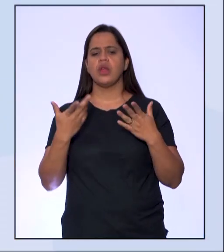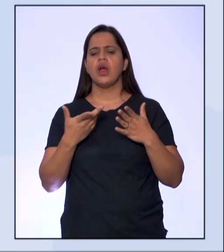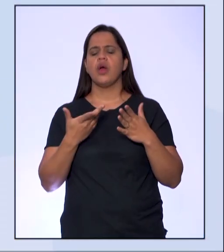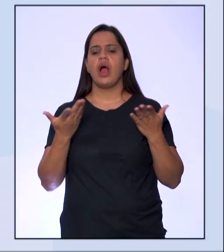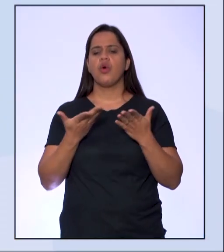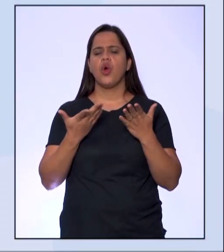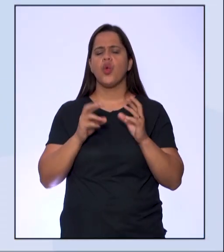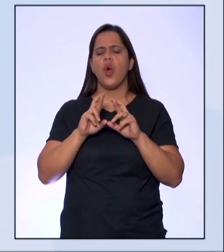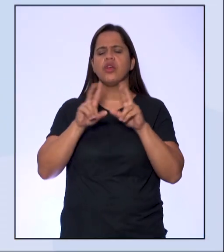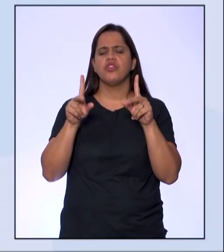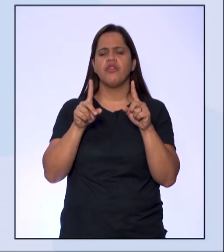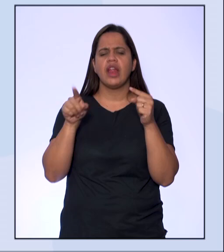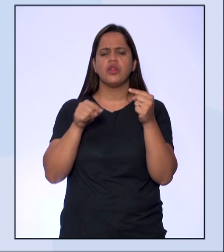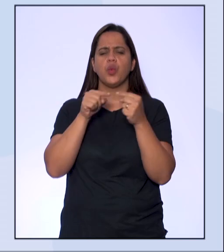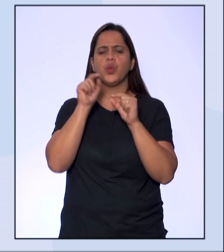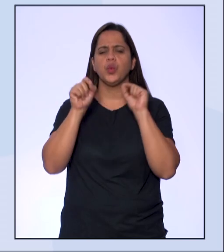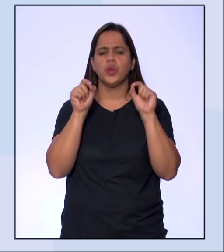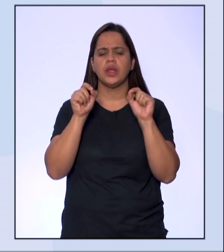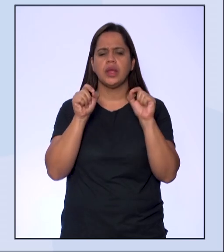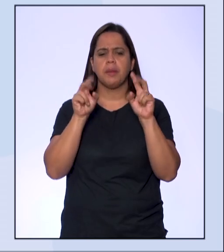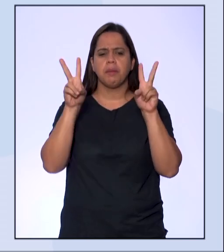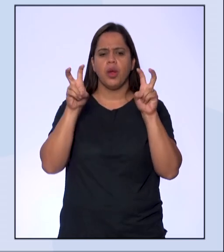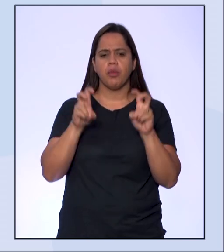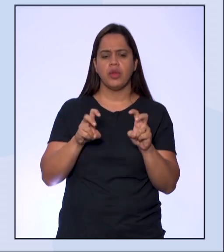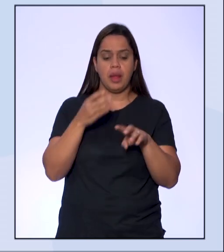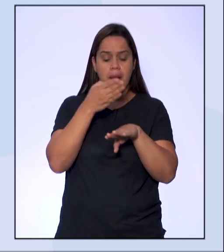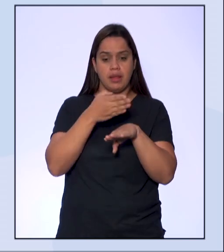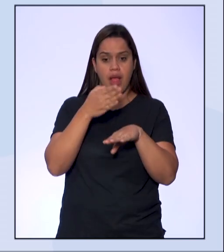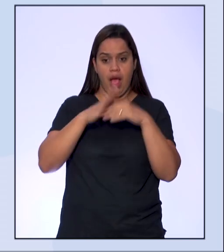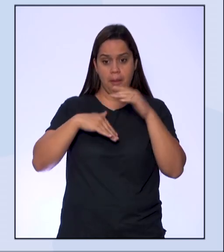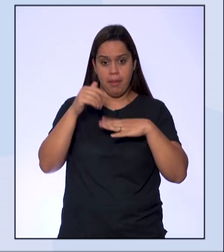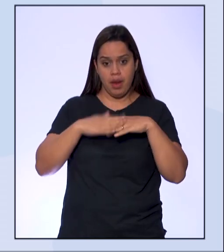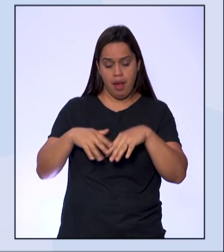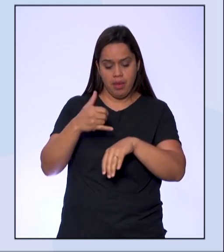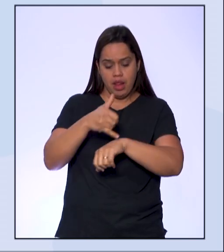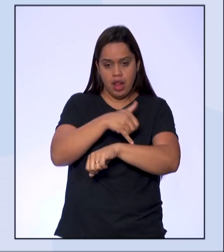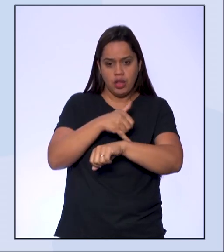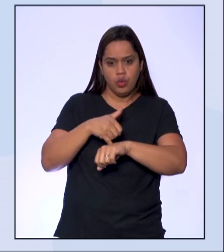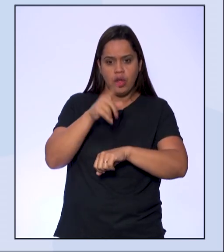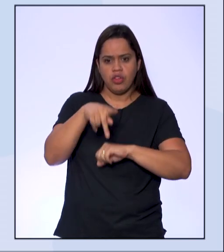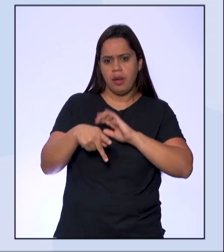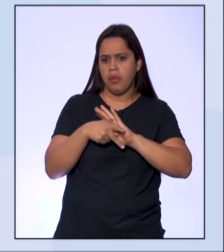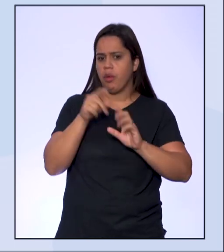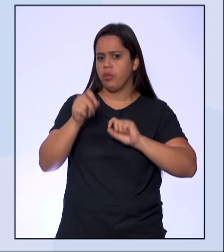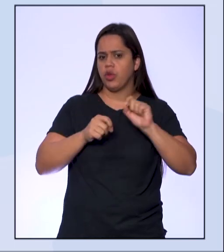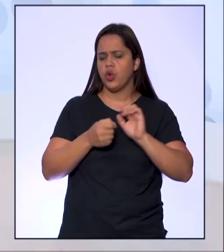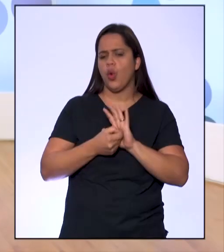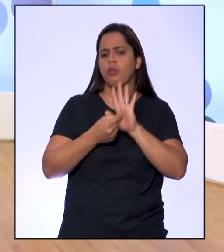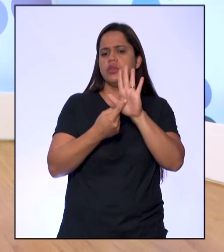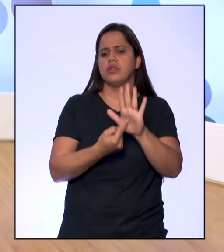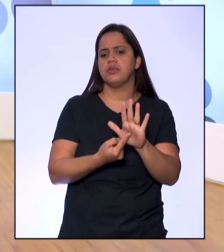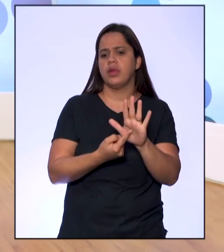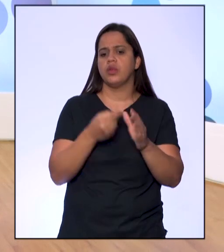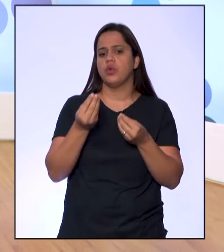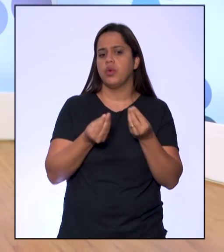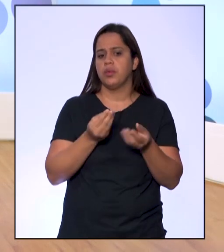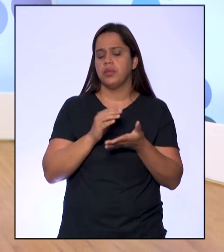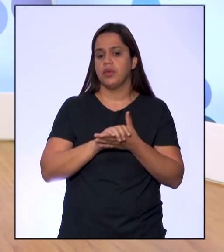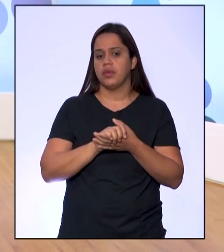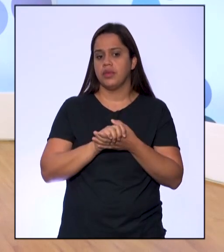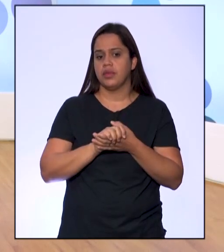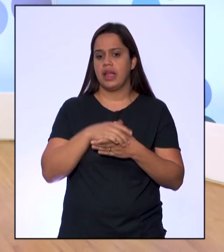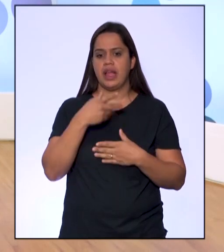texto 3 em relação à prática da tatuagem? Como que ele se expressa? Ele se expressa por meio do quê?